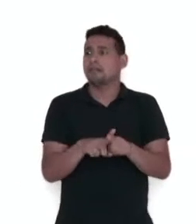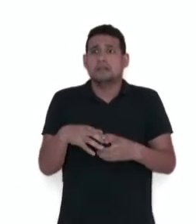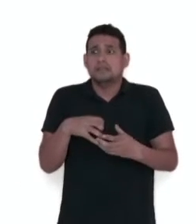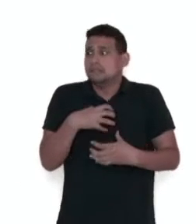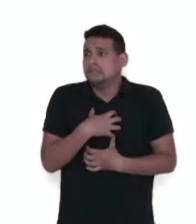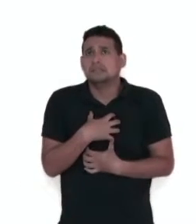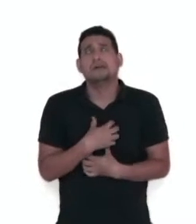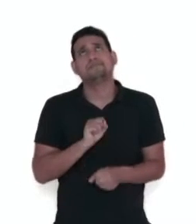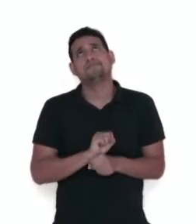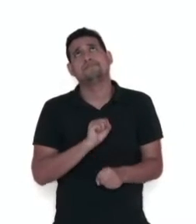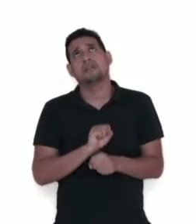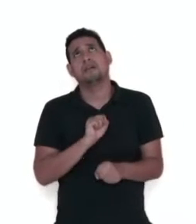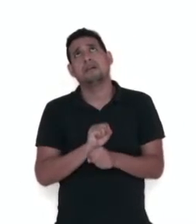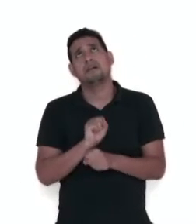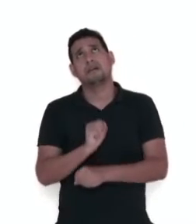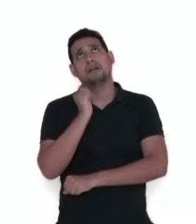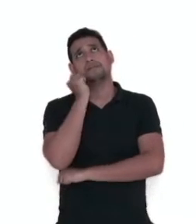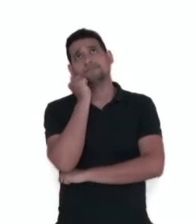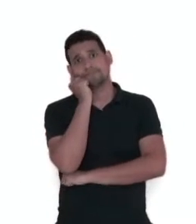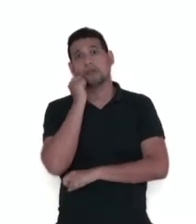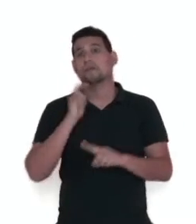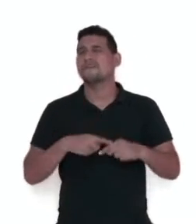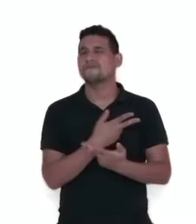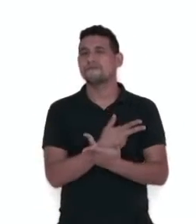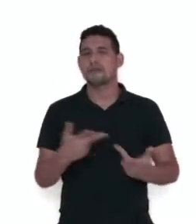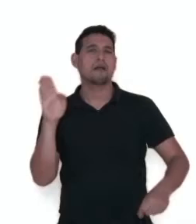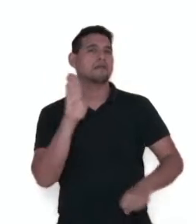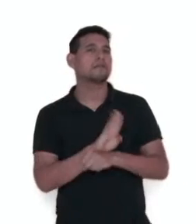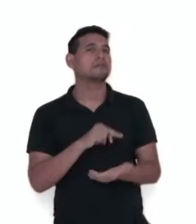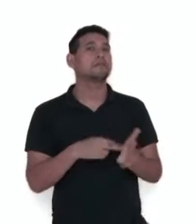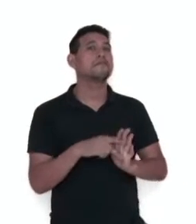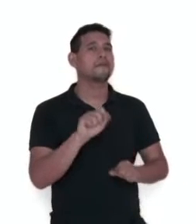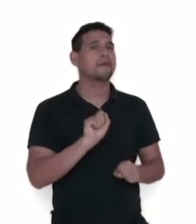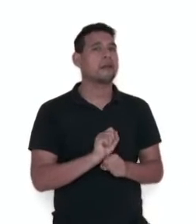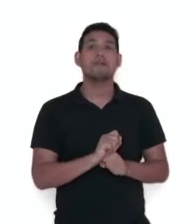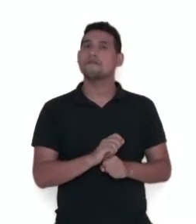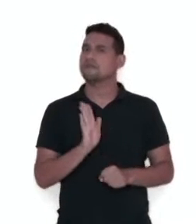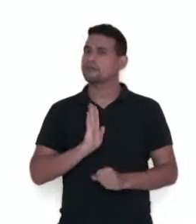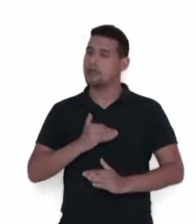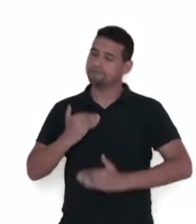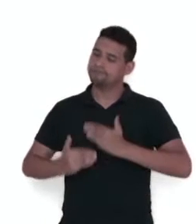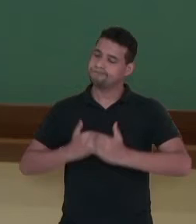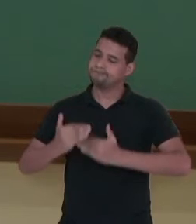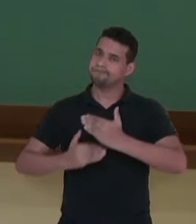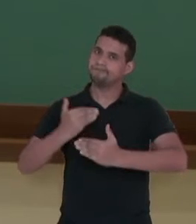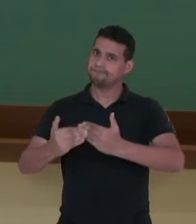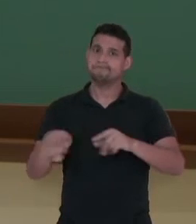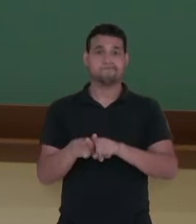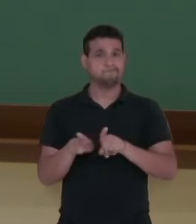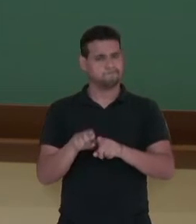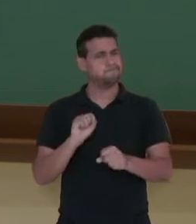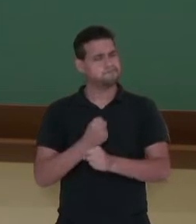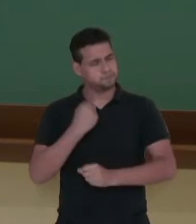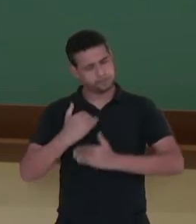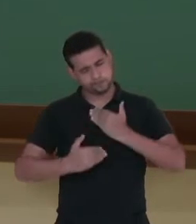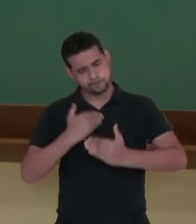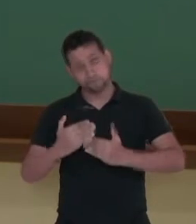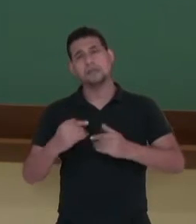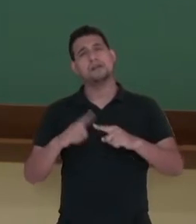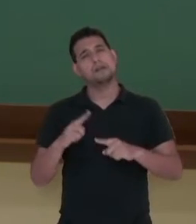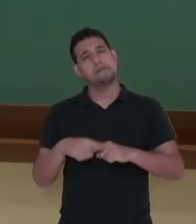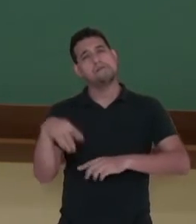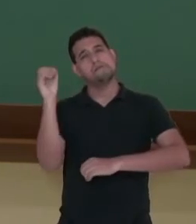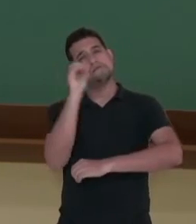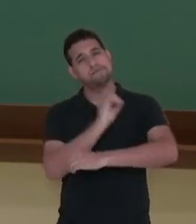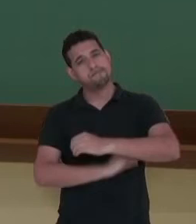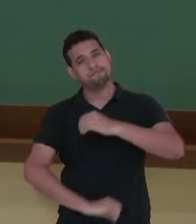muelle esperando. Muitas tardes se anidaram, foram passando, decorrer do tempo, se